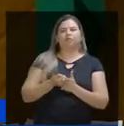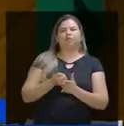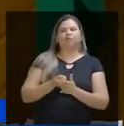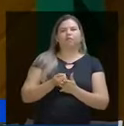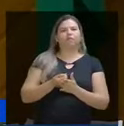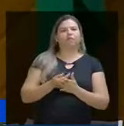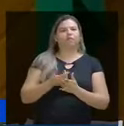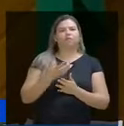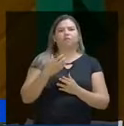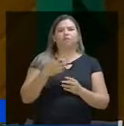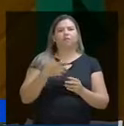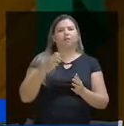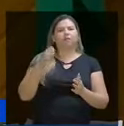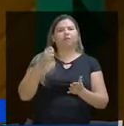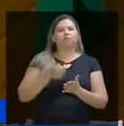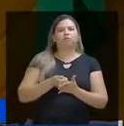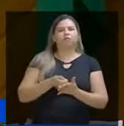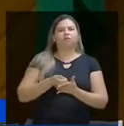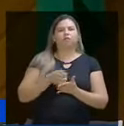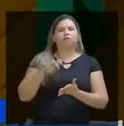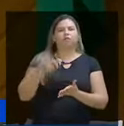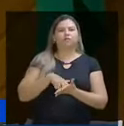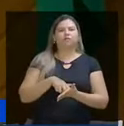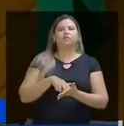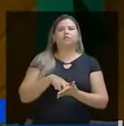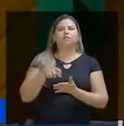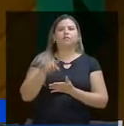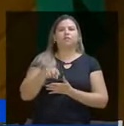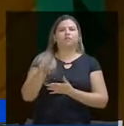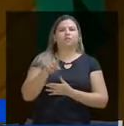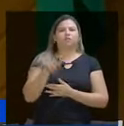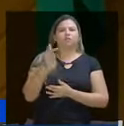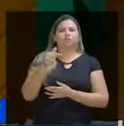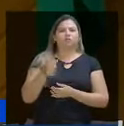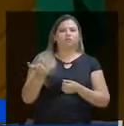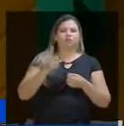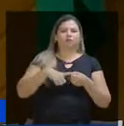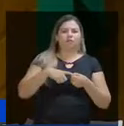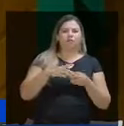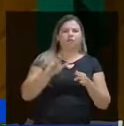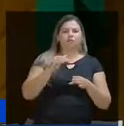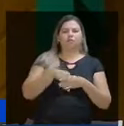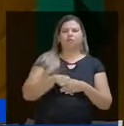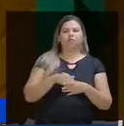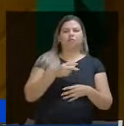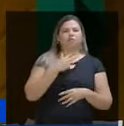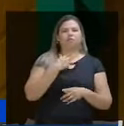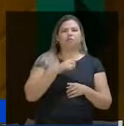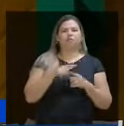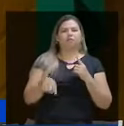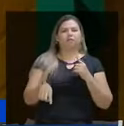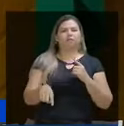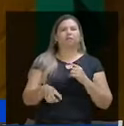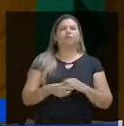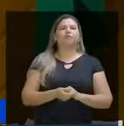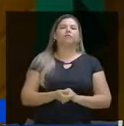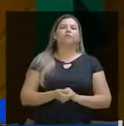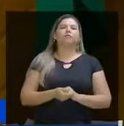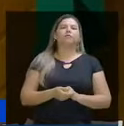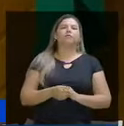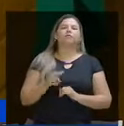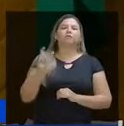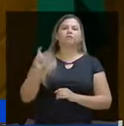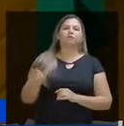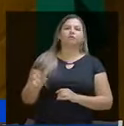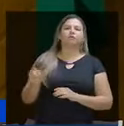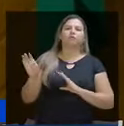elegibilidade. Firmada essa premissa, no caso, é incontroverso que a recorrente não possui certidão de quitação